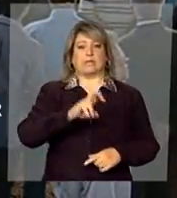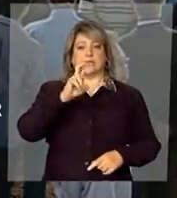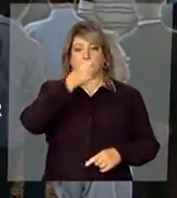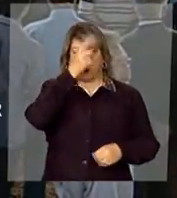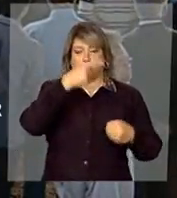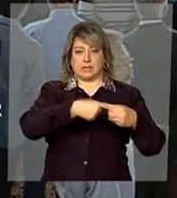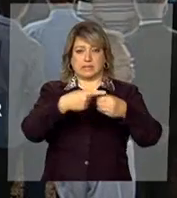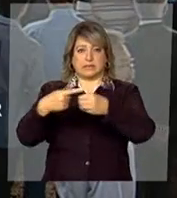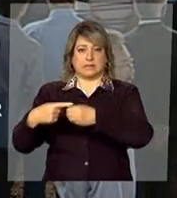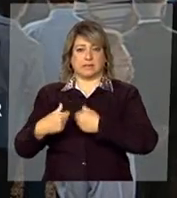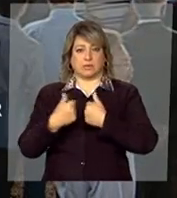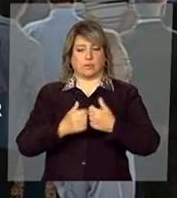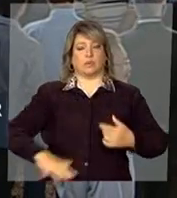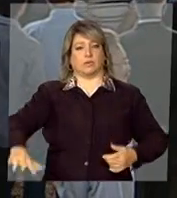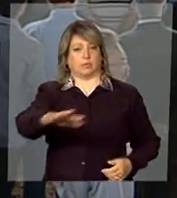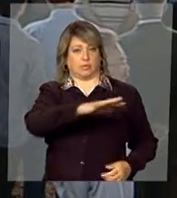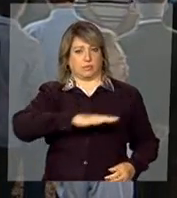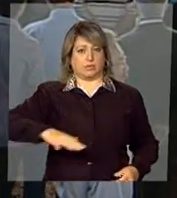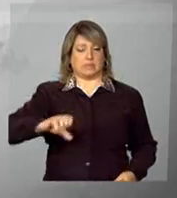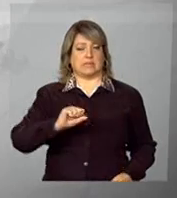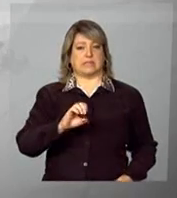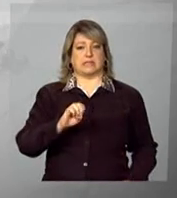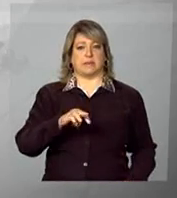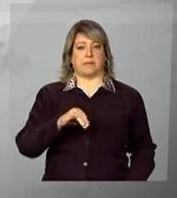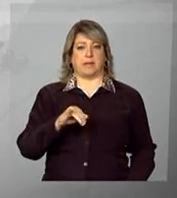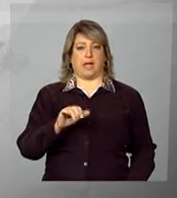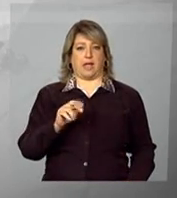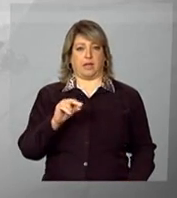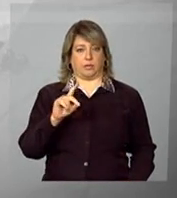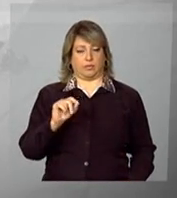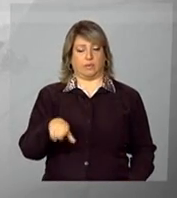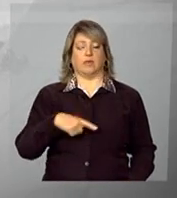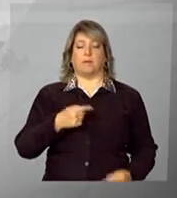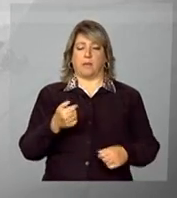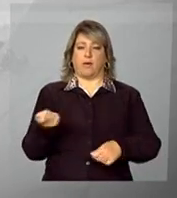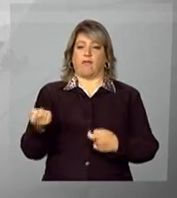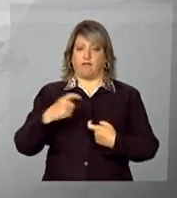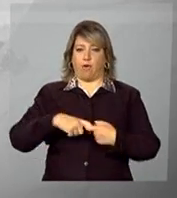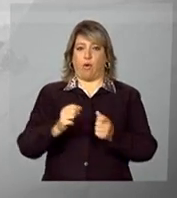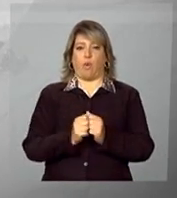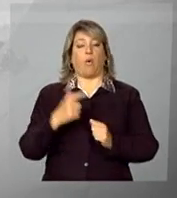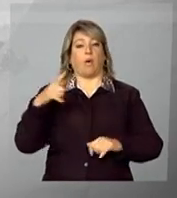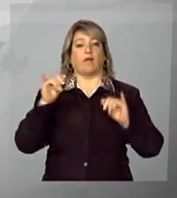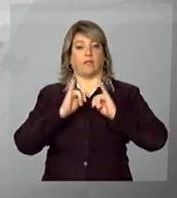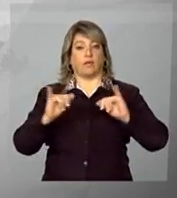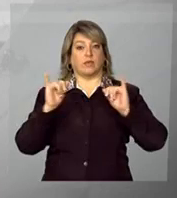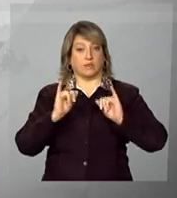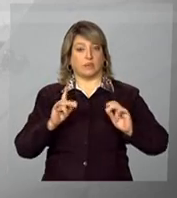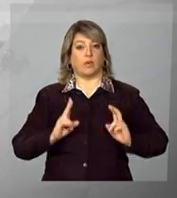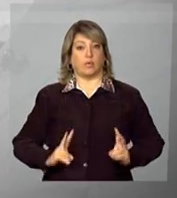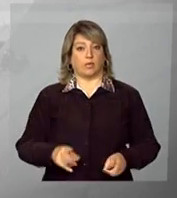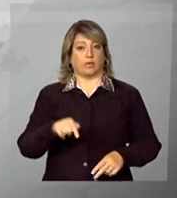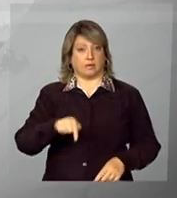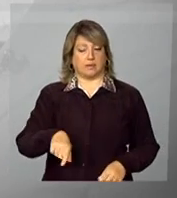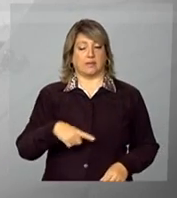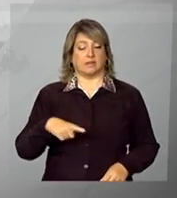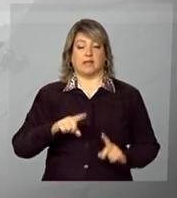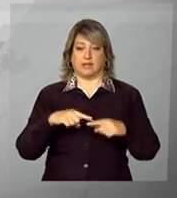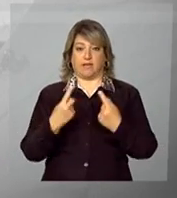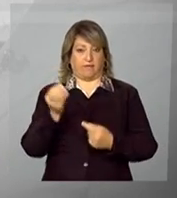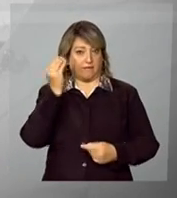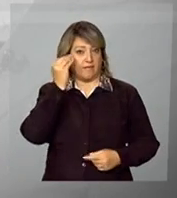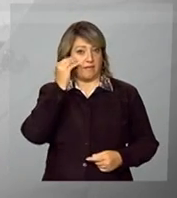municípios da região do semiárido do Piauí. Daqui a pouco, então, a gente volta com outras informações e com a